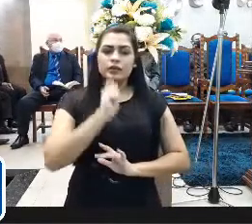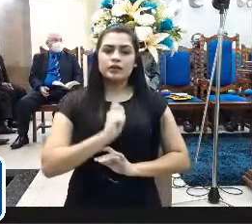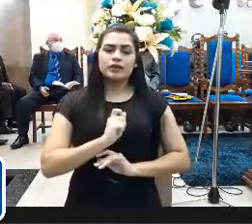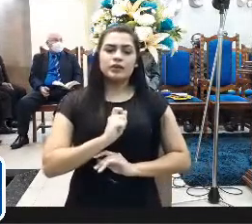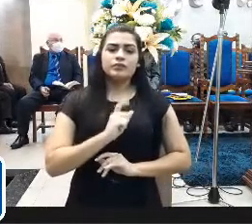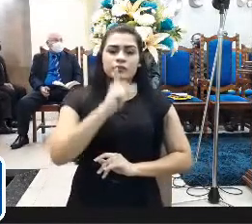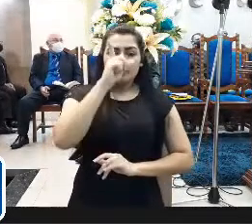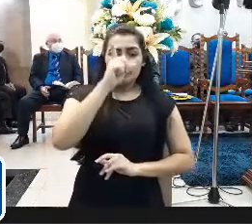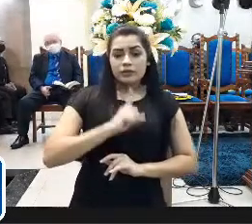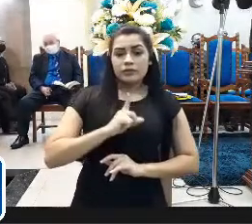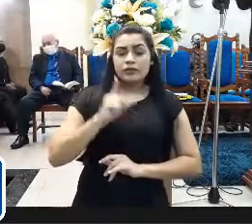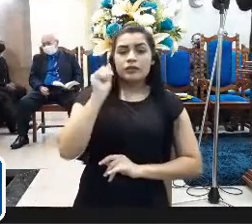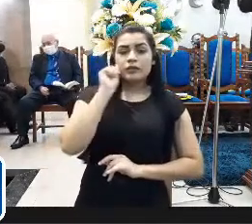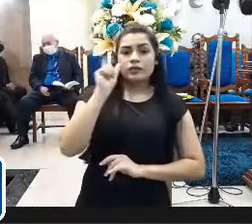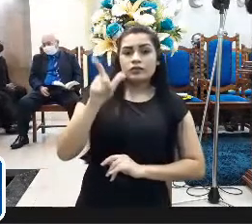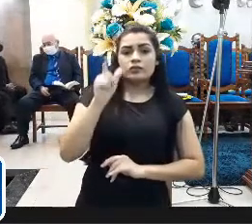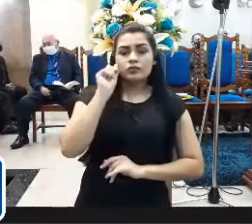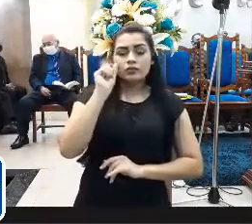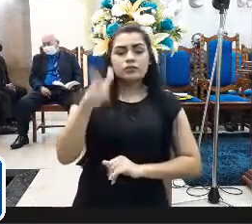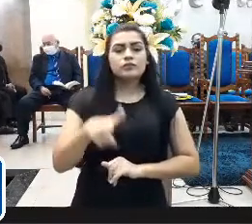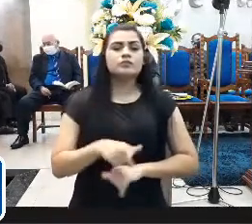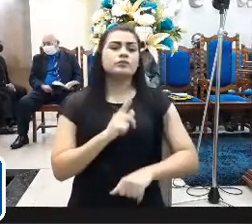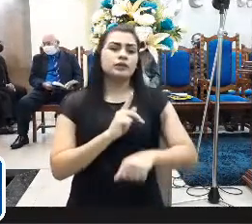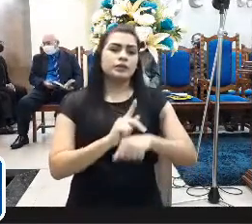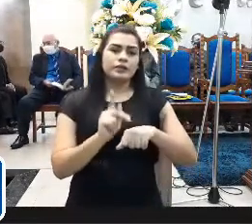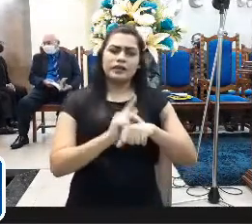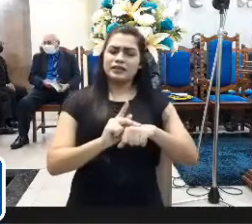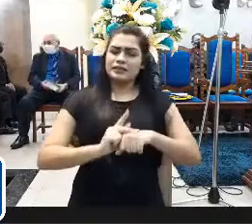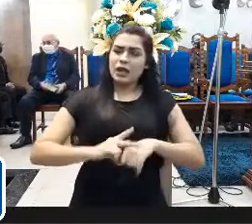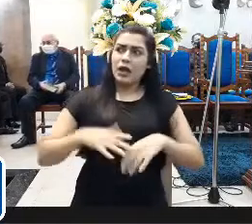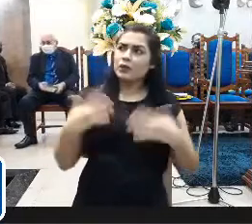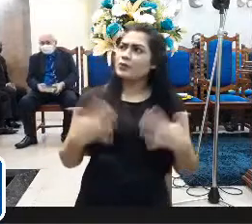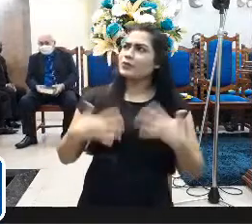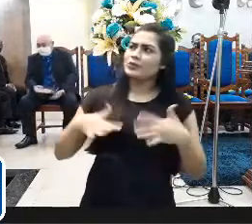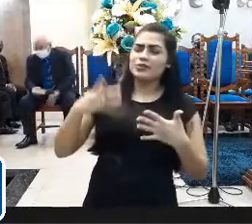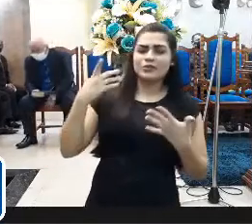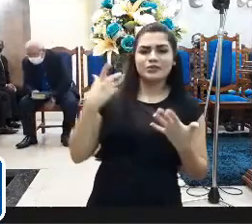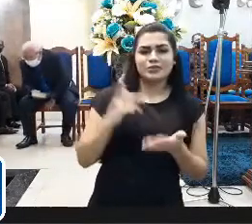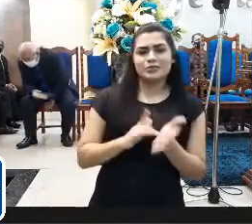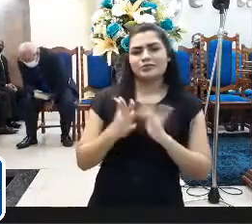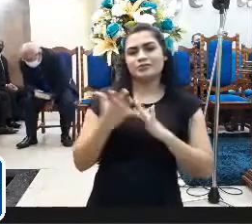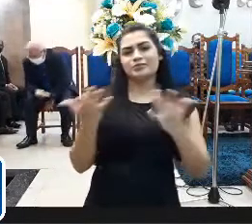mais? Azul, preta. Eita Jesus!